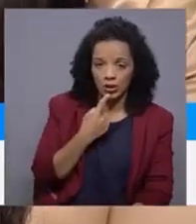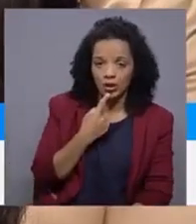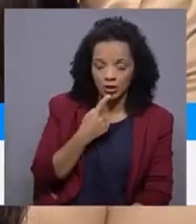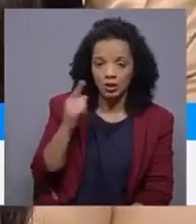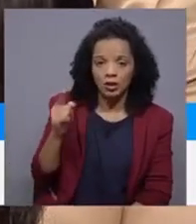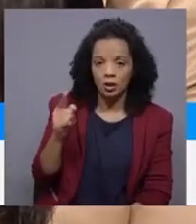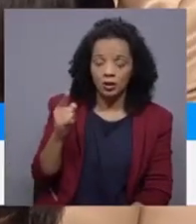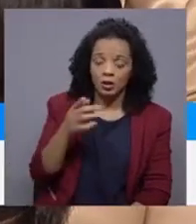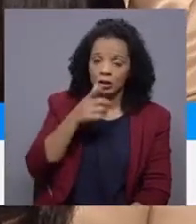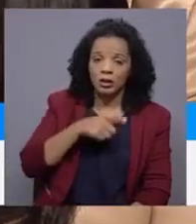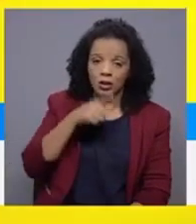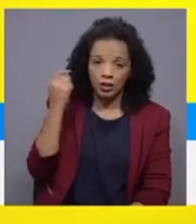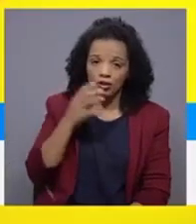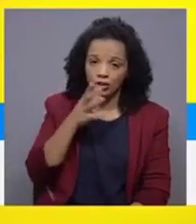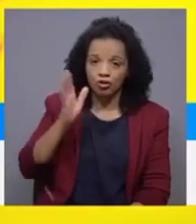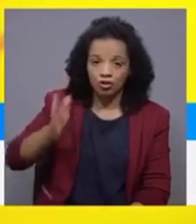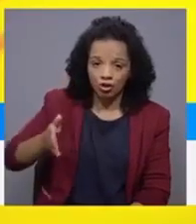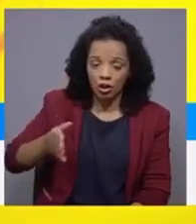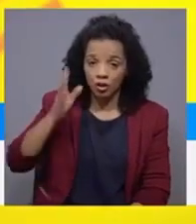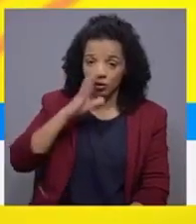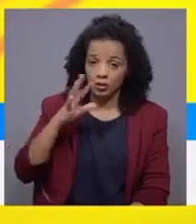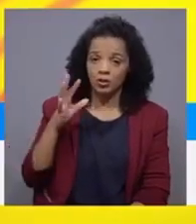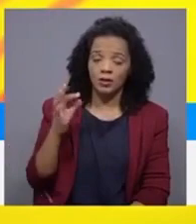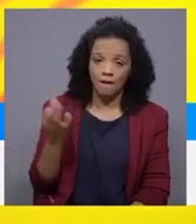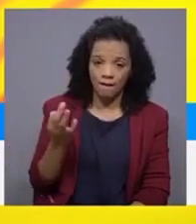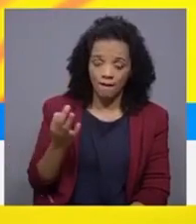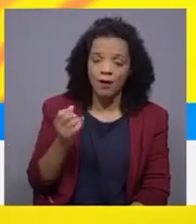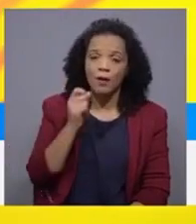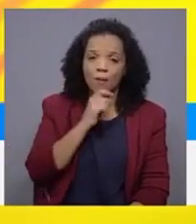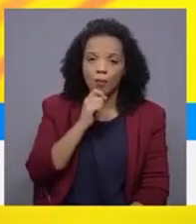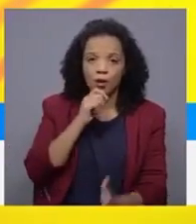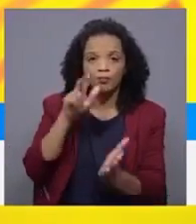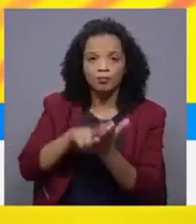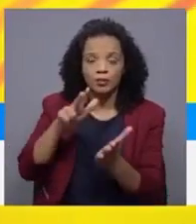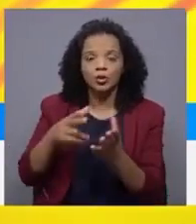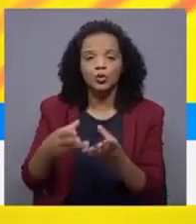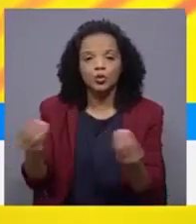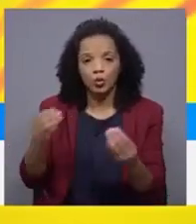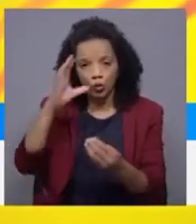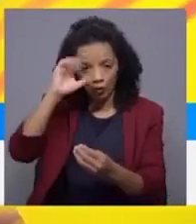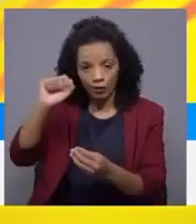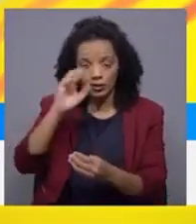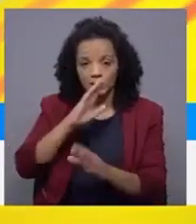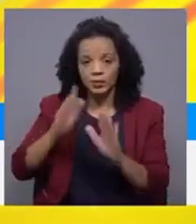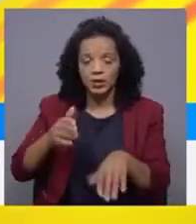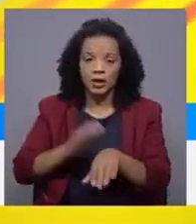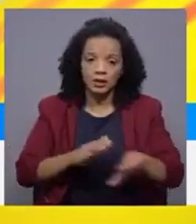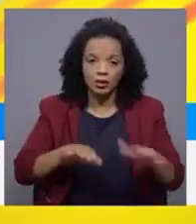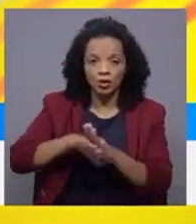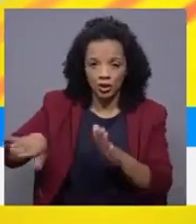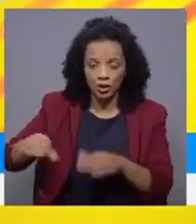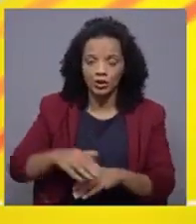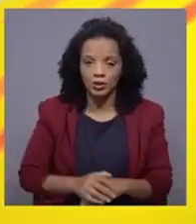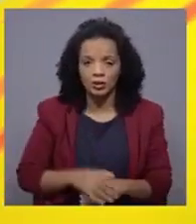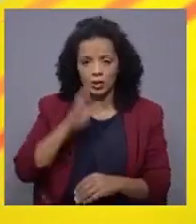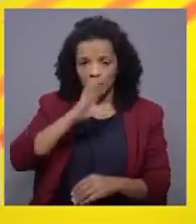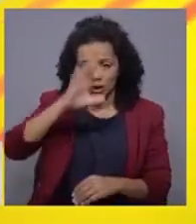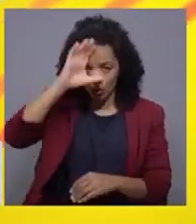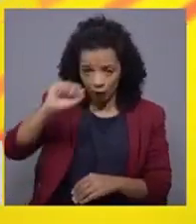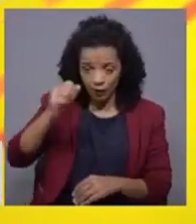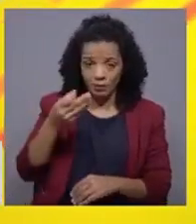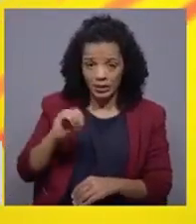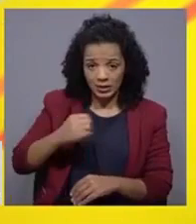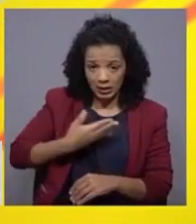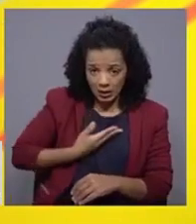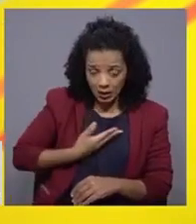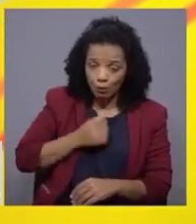já disse que, se for caso disso, poderá viabilizar uma solução do governo, se for necessário, quer à direita, quer à esquerda. Com um governo,